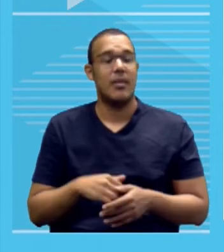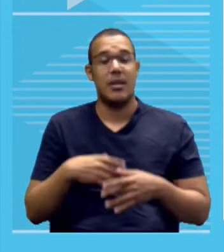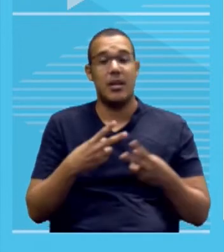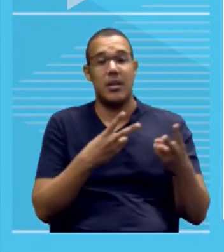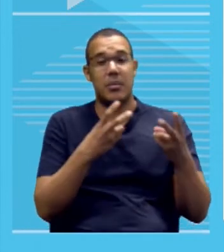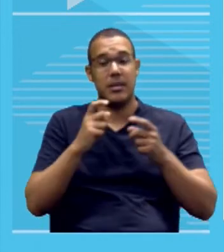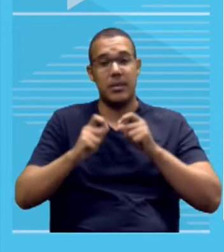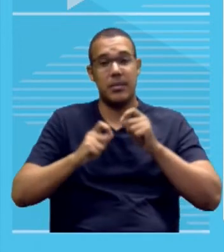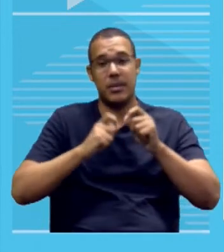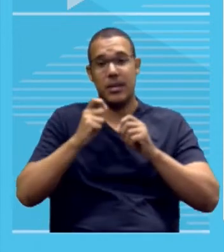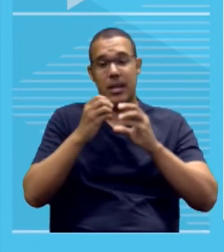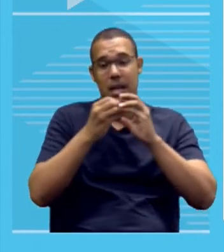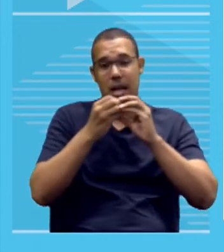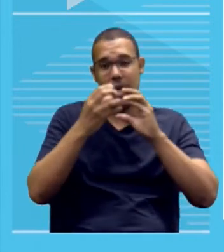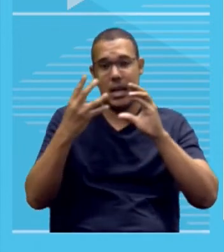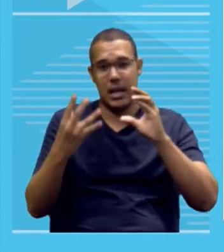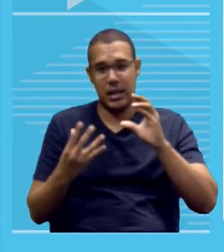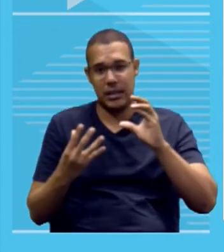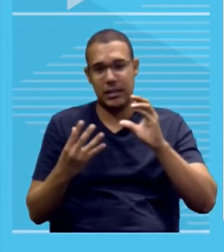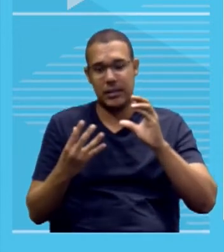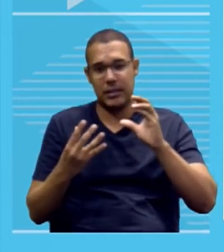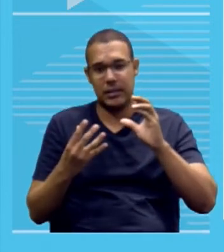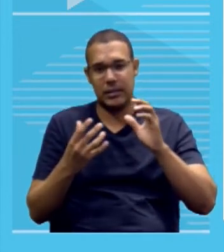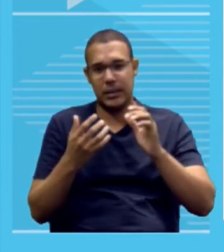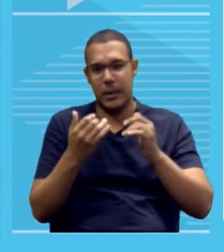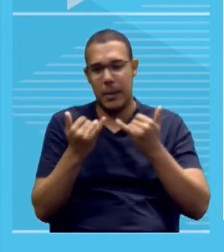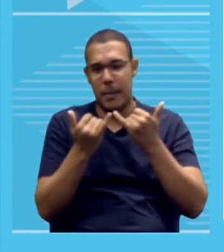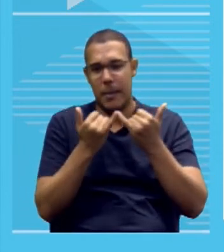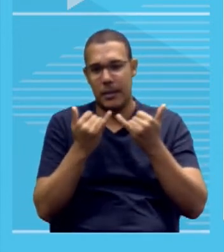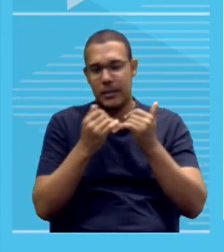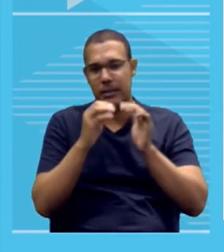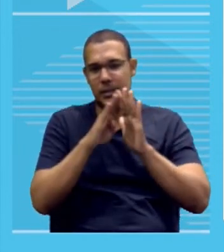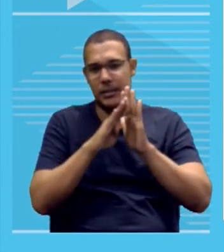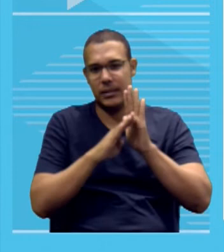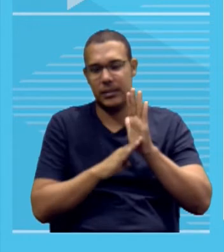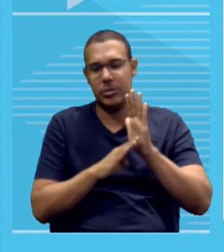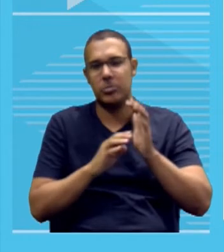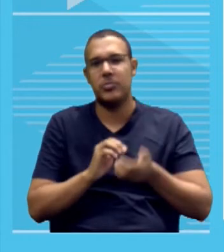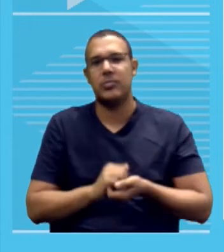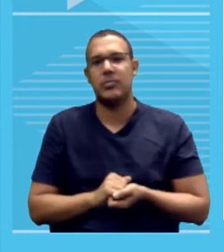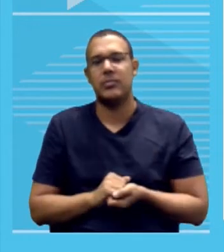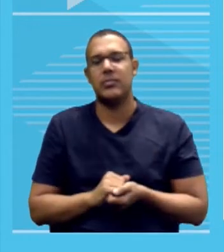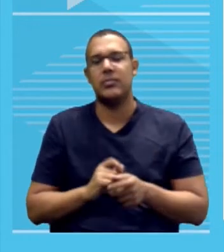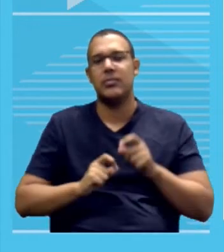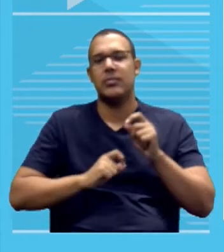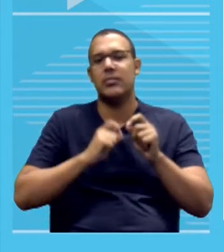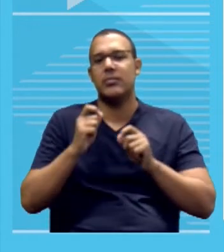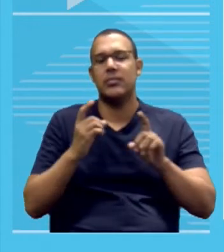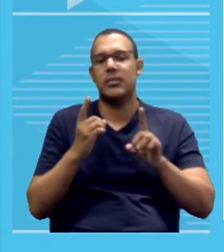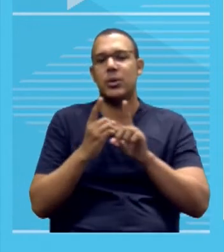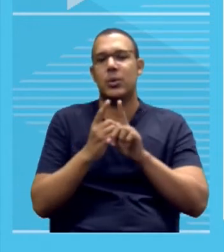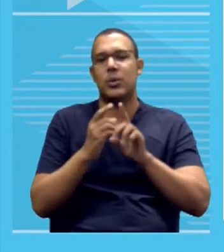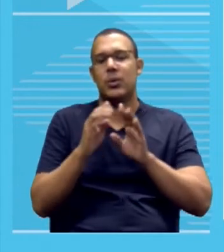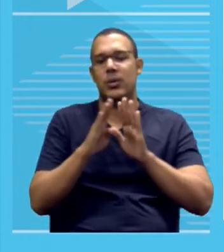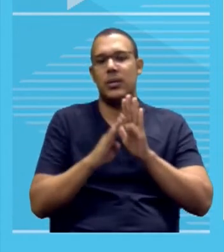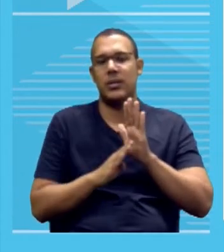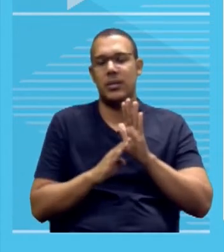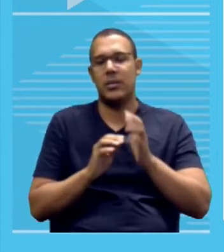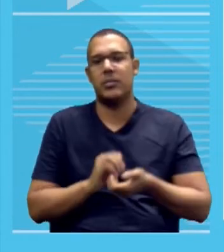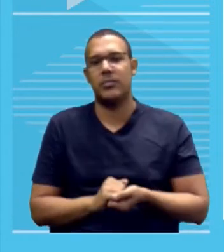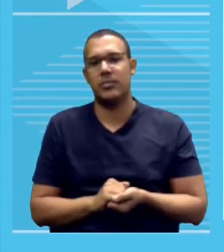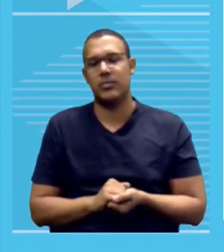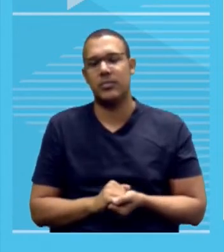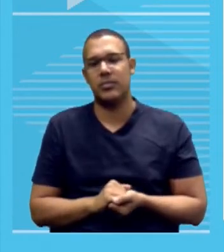características né bem próximo da lista que a gente falou mais cedo né gente o que que a gente consegue encontrar em um cardápio importante